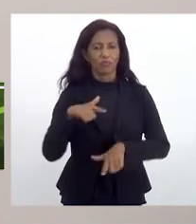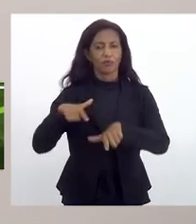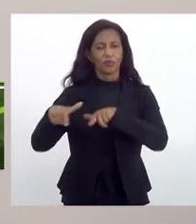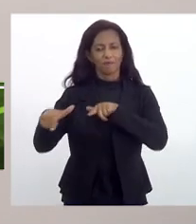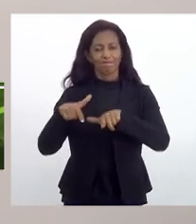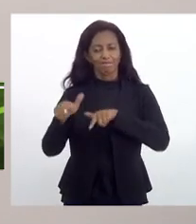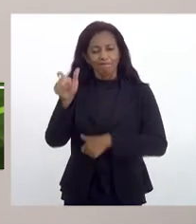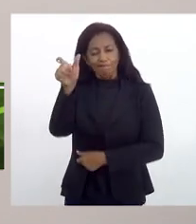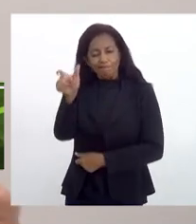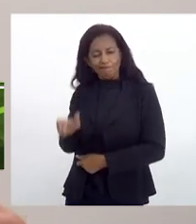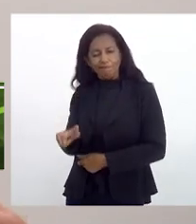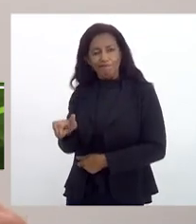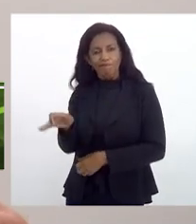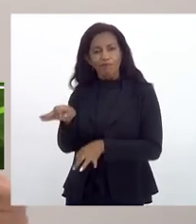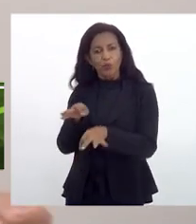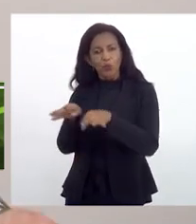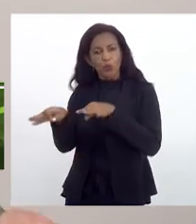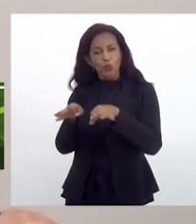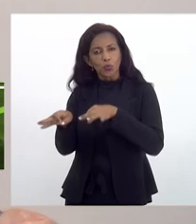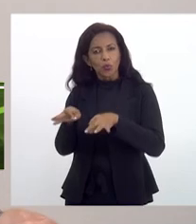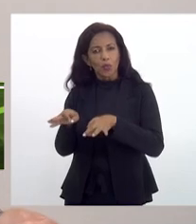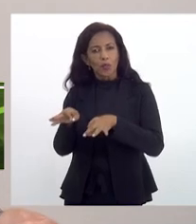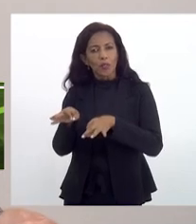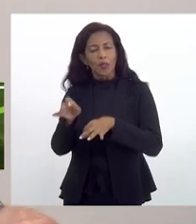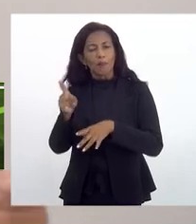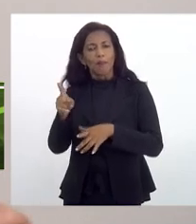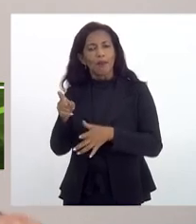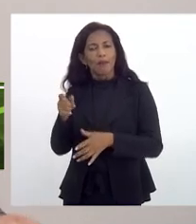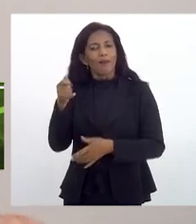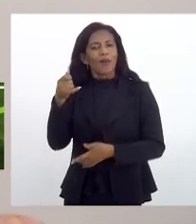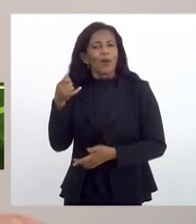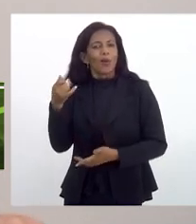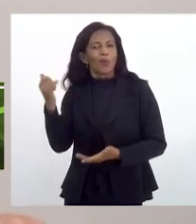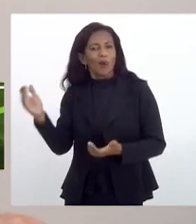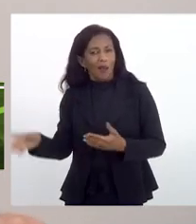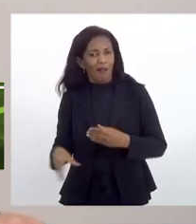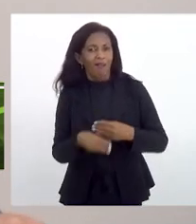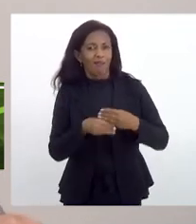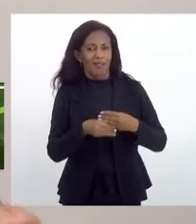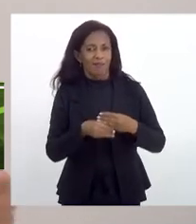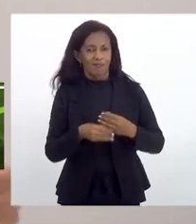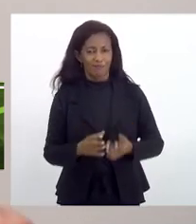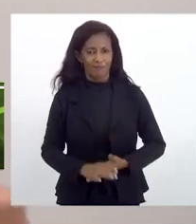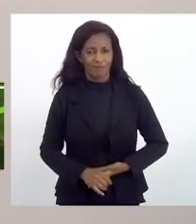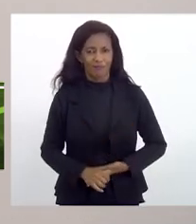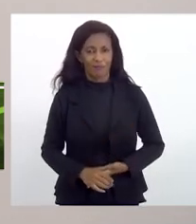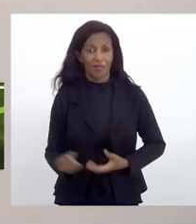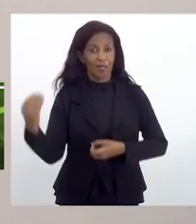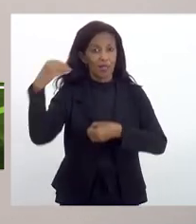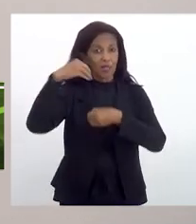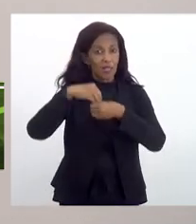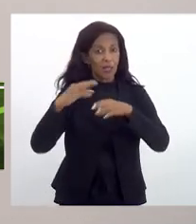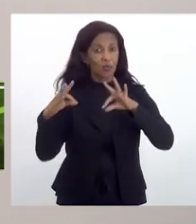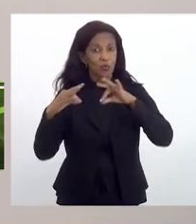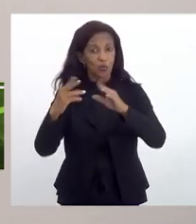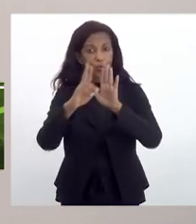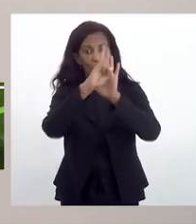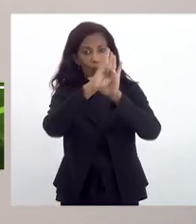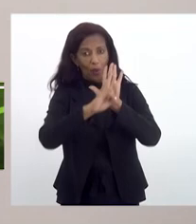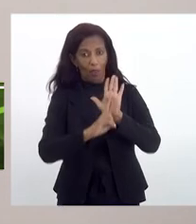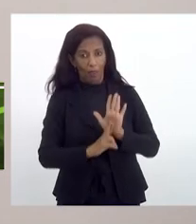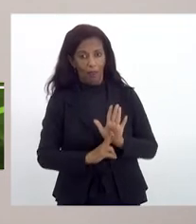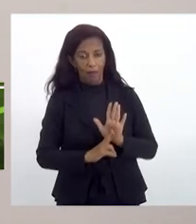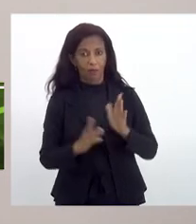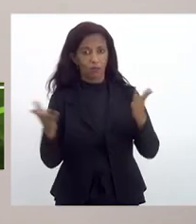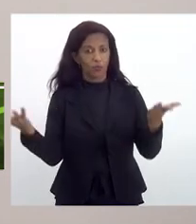jeito que a gente não corra o risco de não aderir. Esse é o nosso maior mote. Dentro daquilo que são as regras do jogo